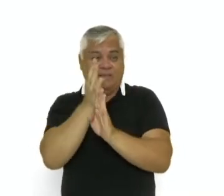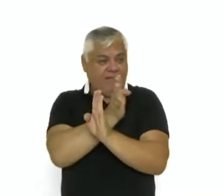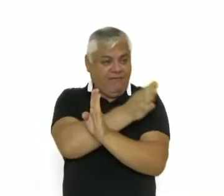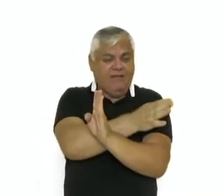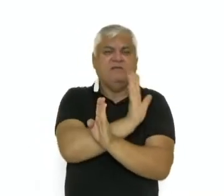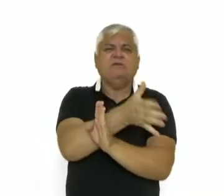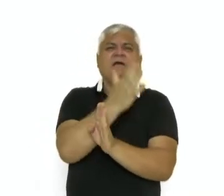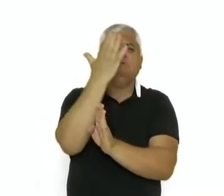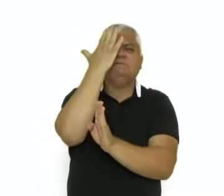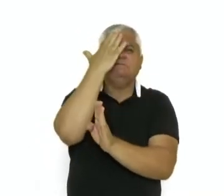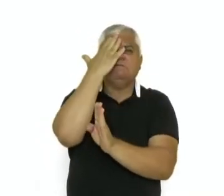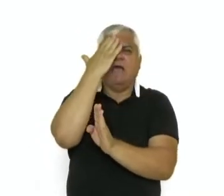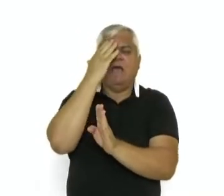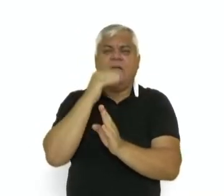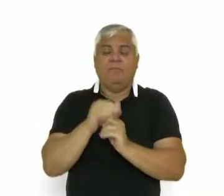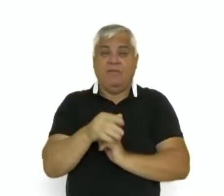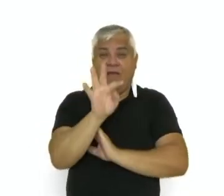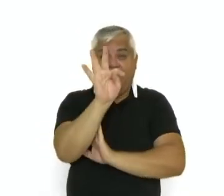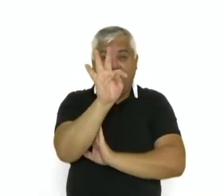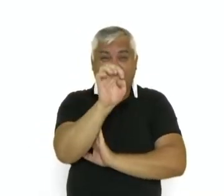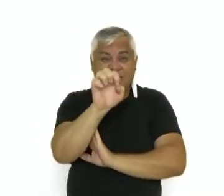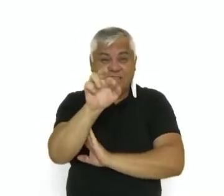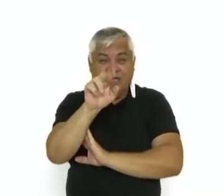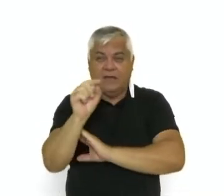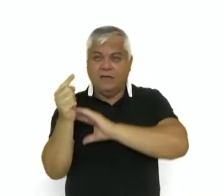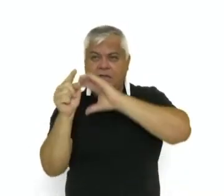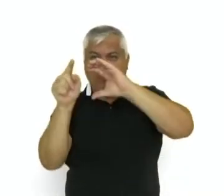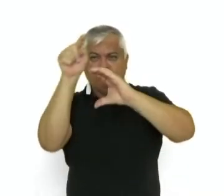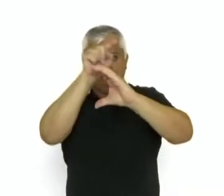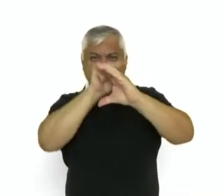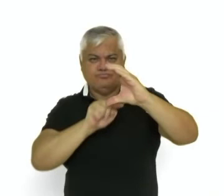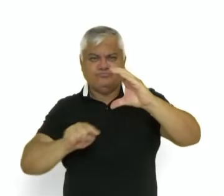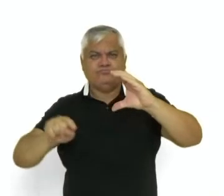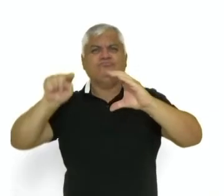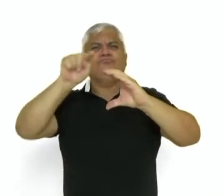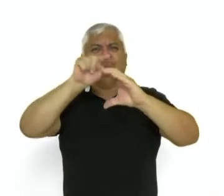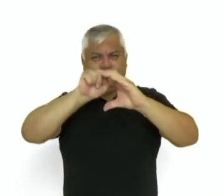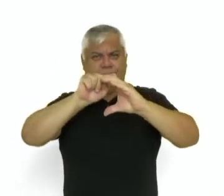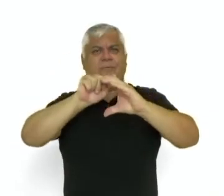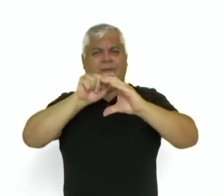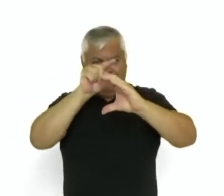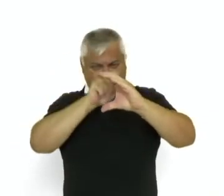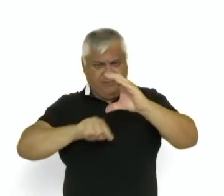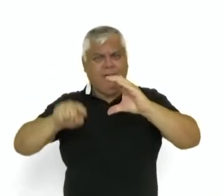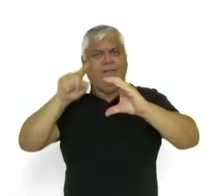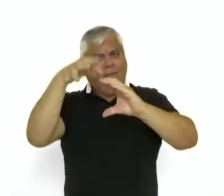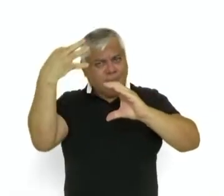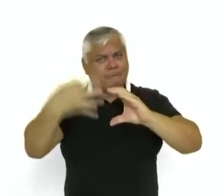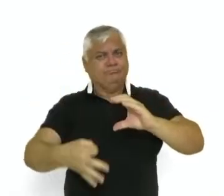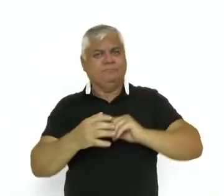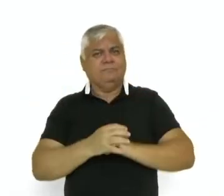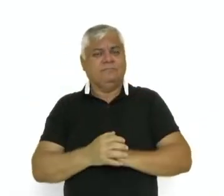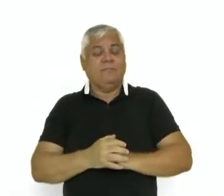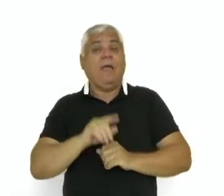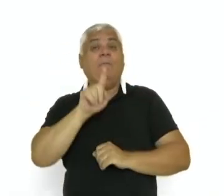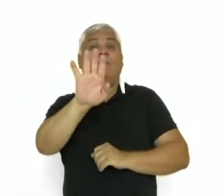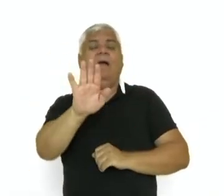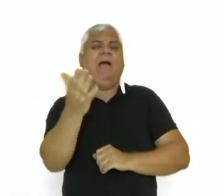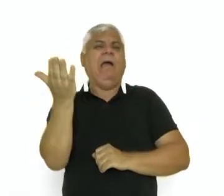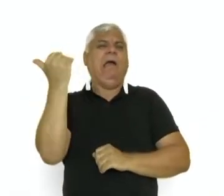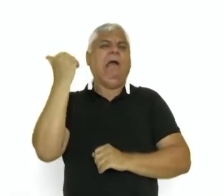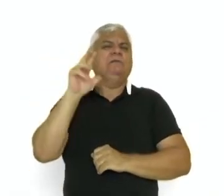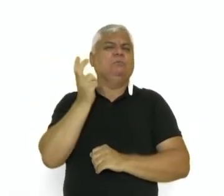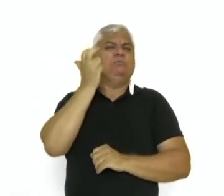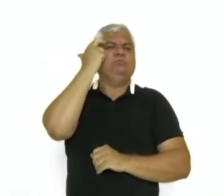A única incongruência era o fato da Terra ser considerada o centro do universo. Muitas culturas antigas acreditavam